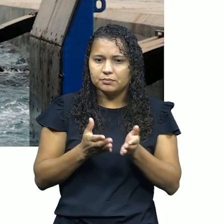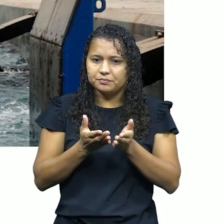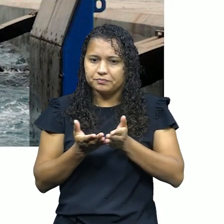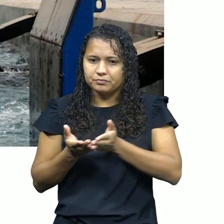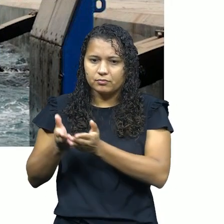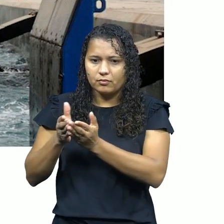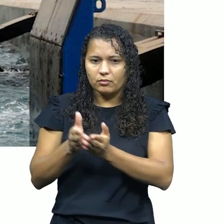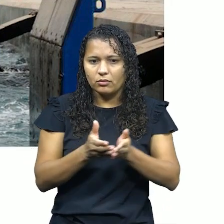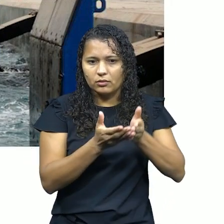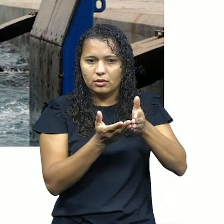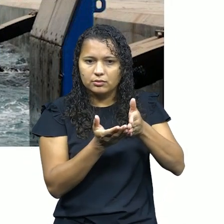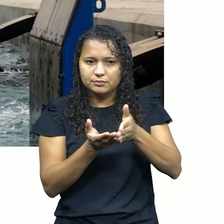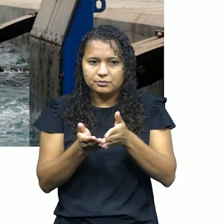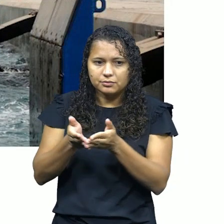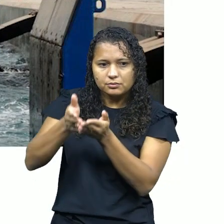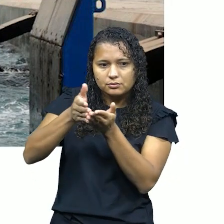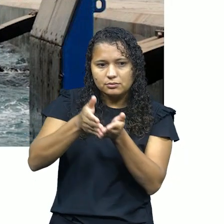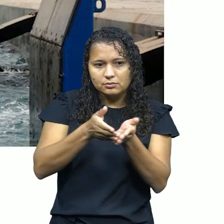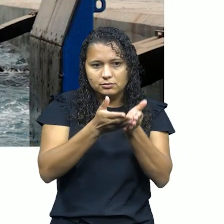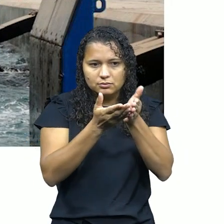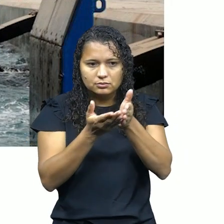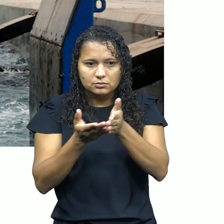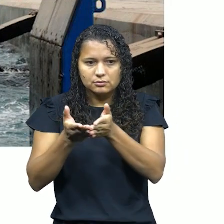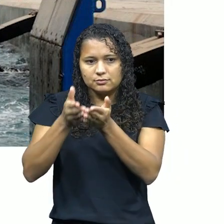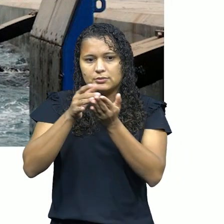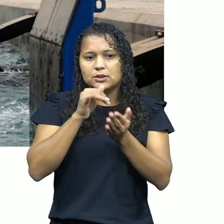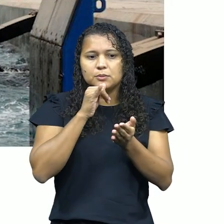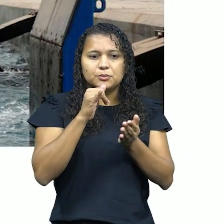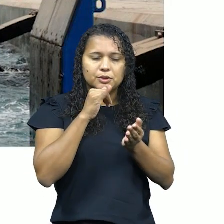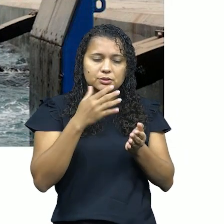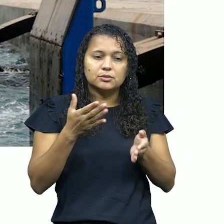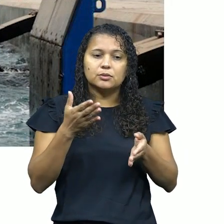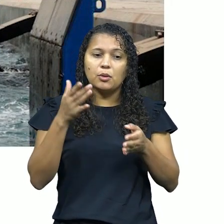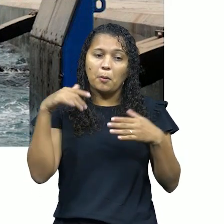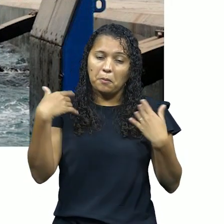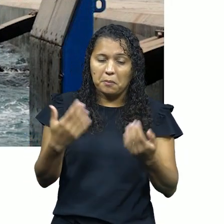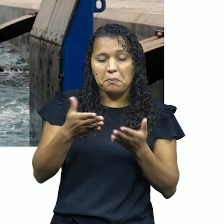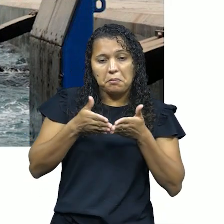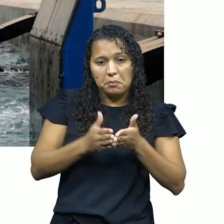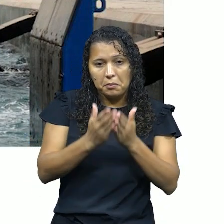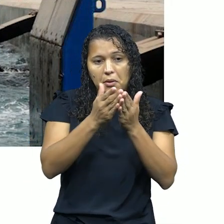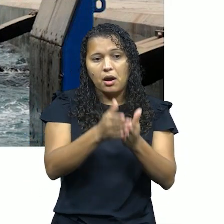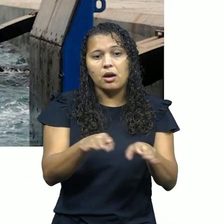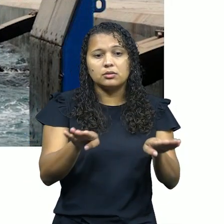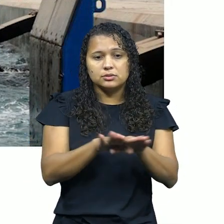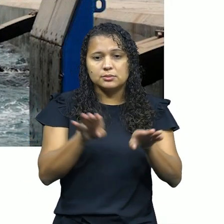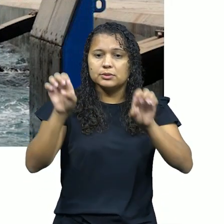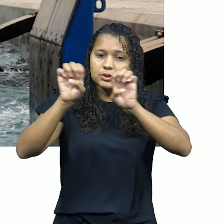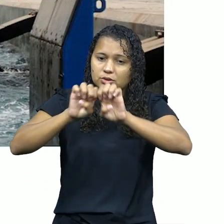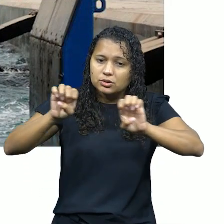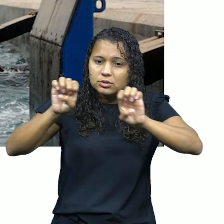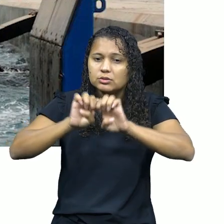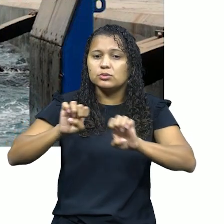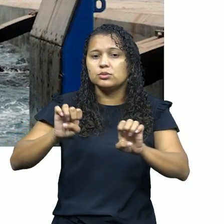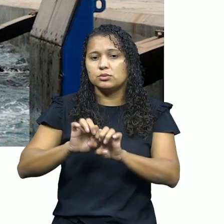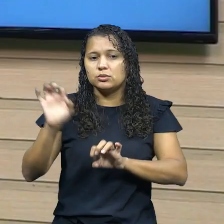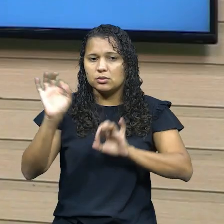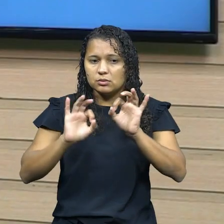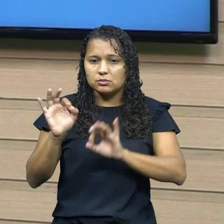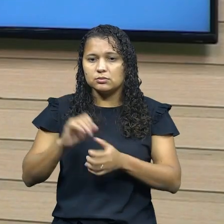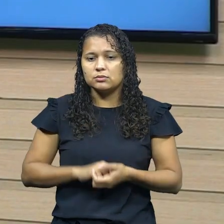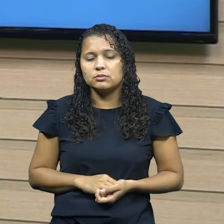o impacto resultante do encontro entre um navio ou barco e a estrutura de